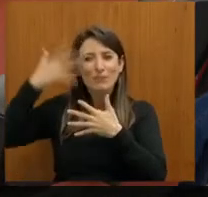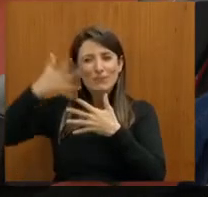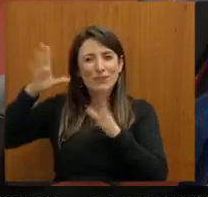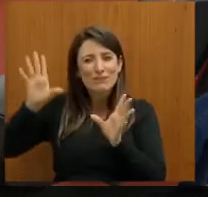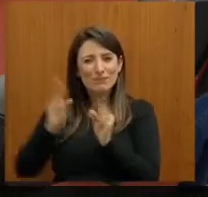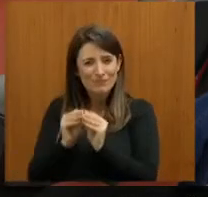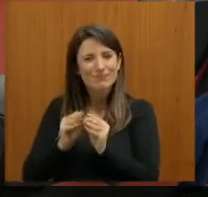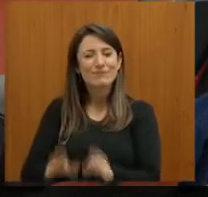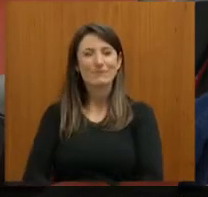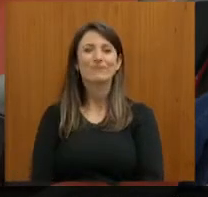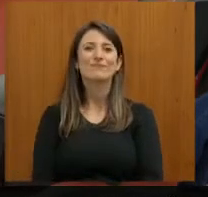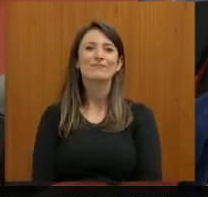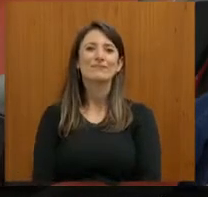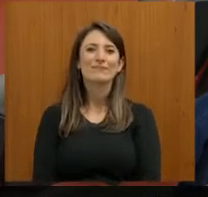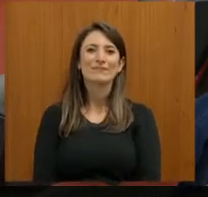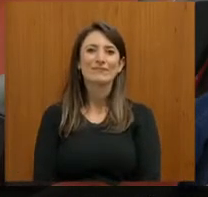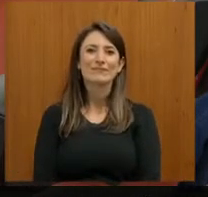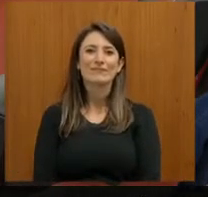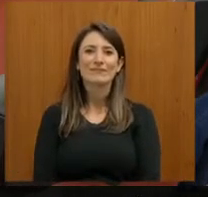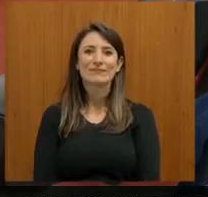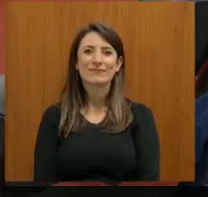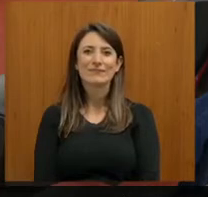E aí